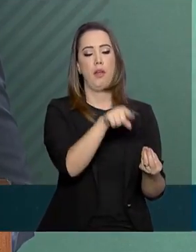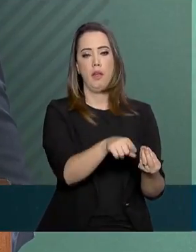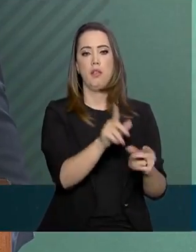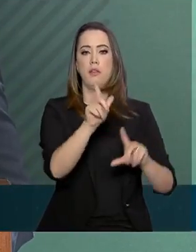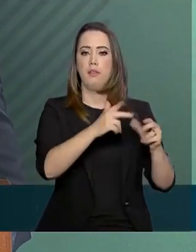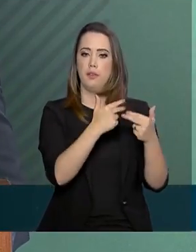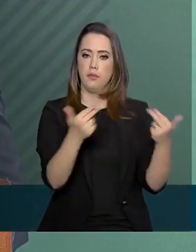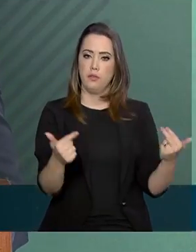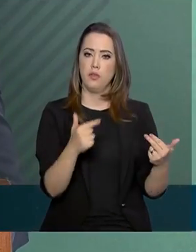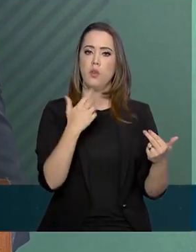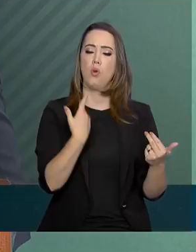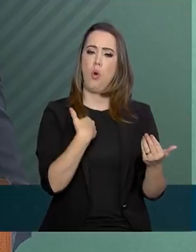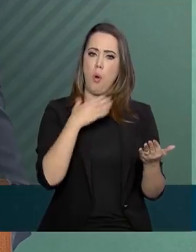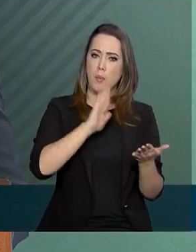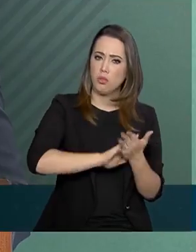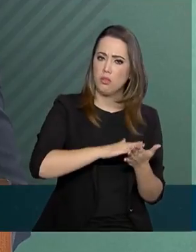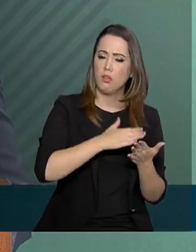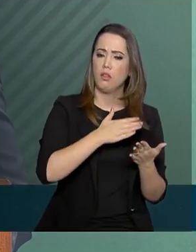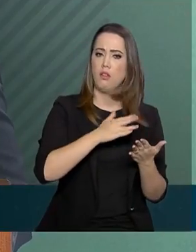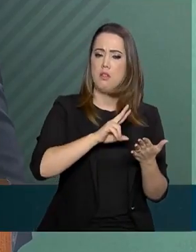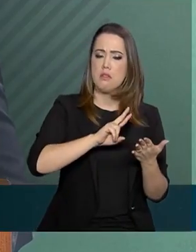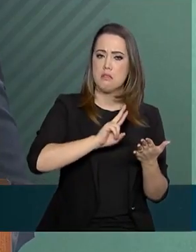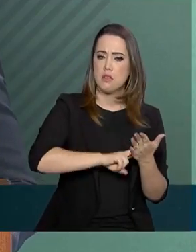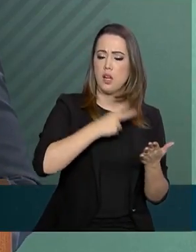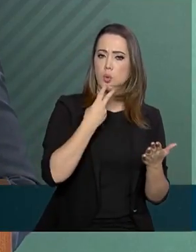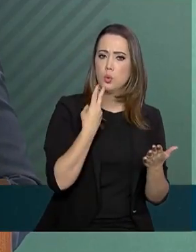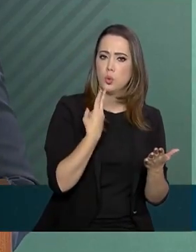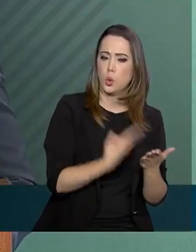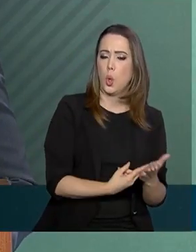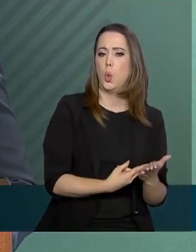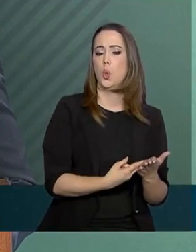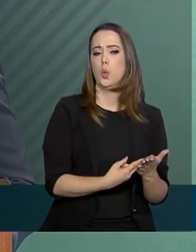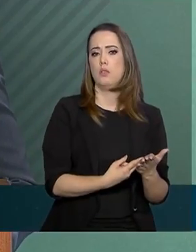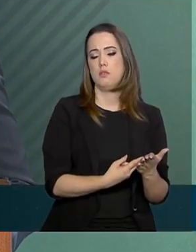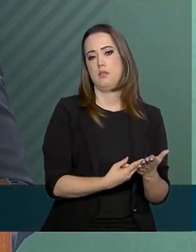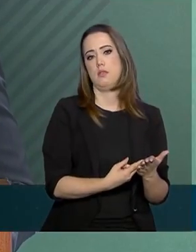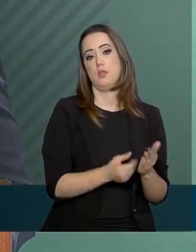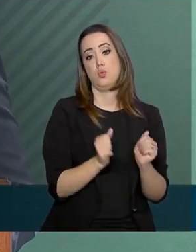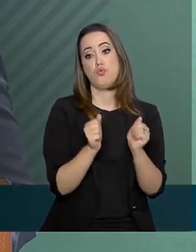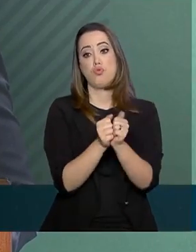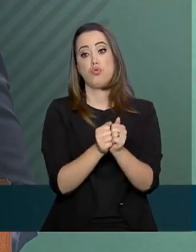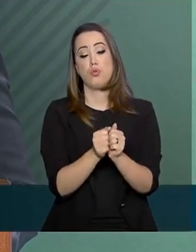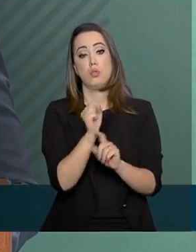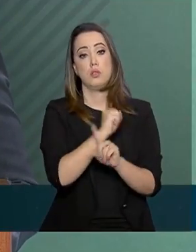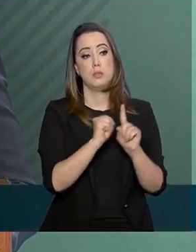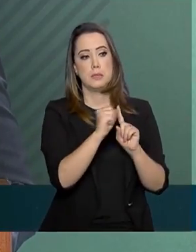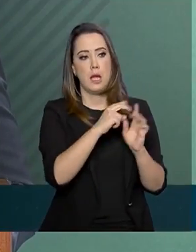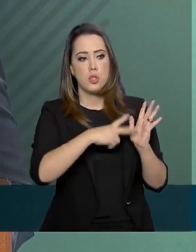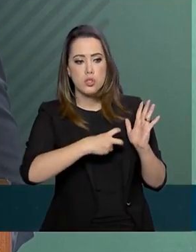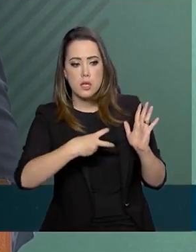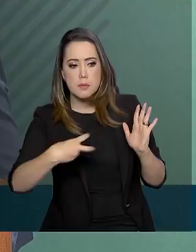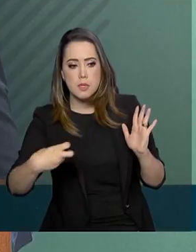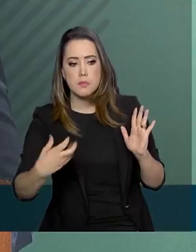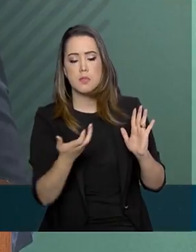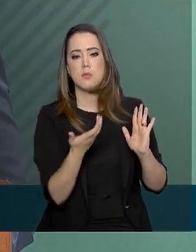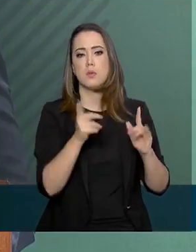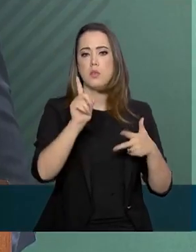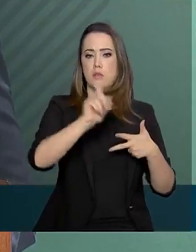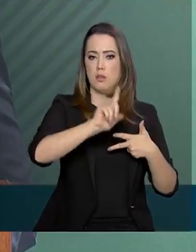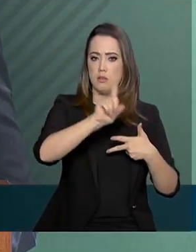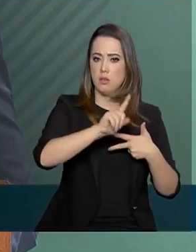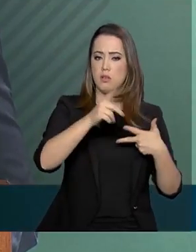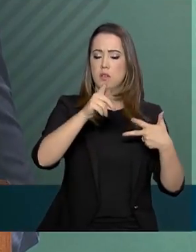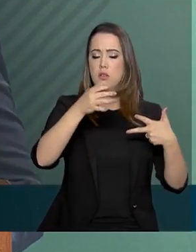vocês como tradutores junto à sociedade nas percepções do poder executivo do poder legislativo